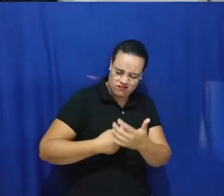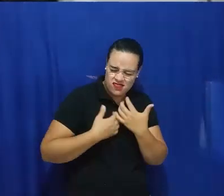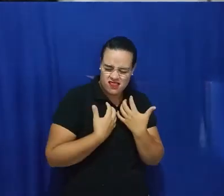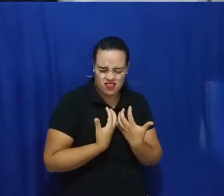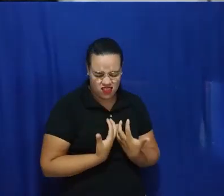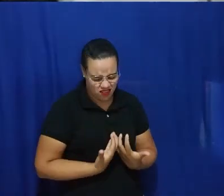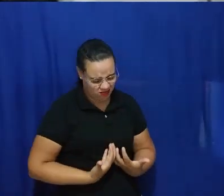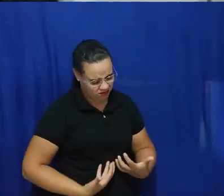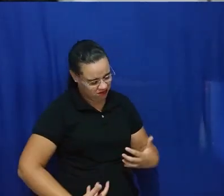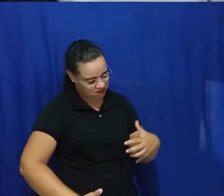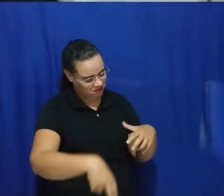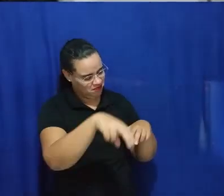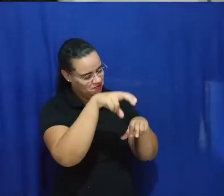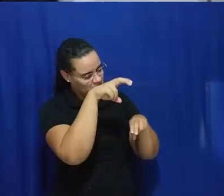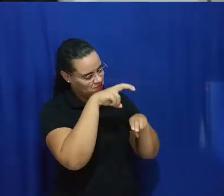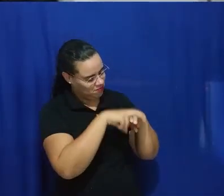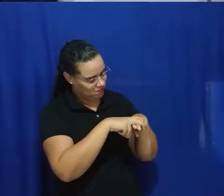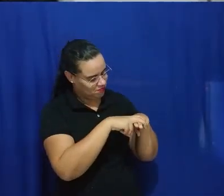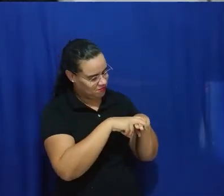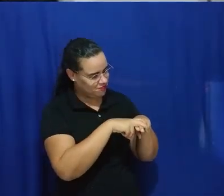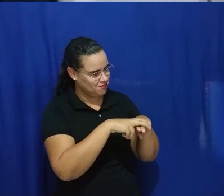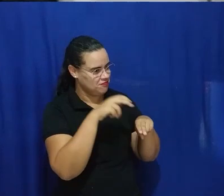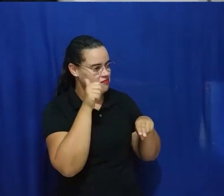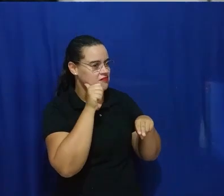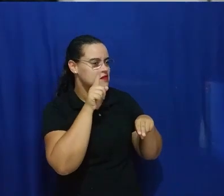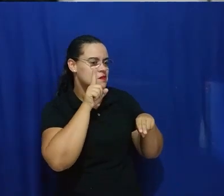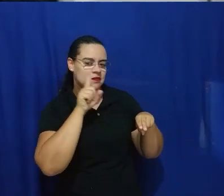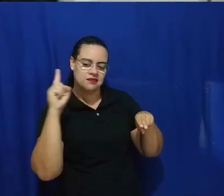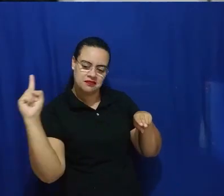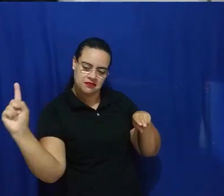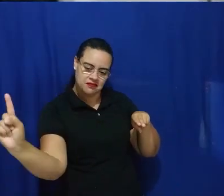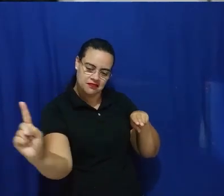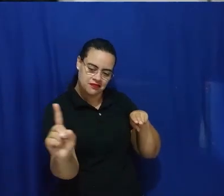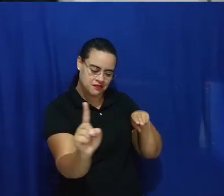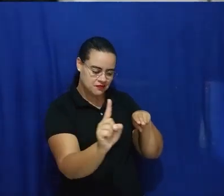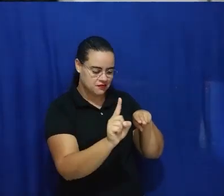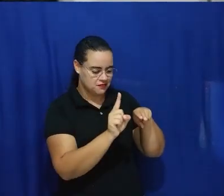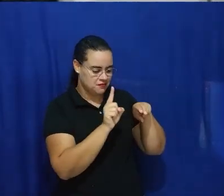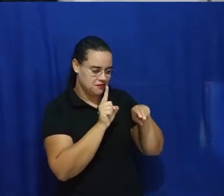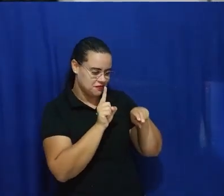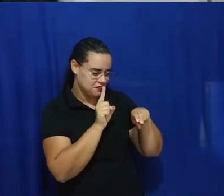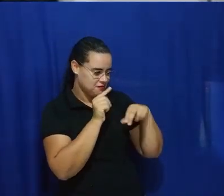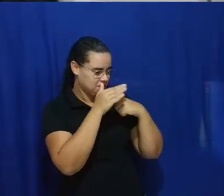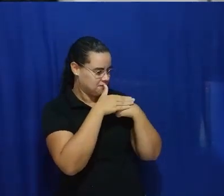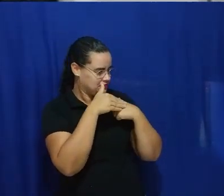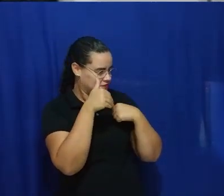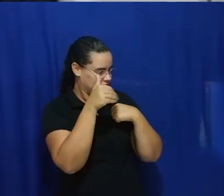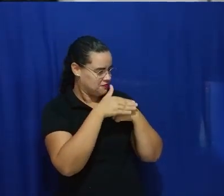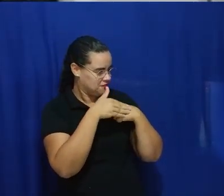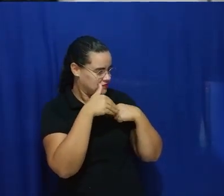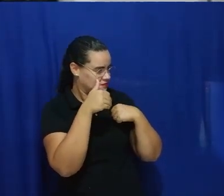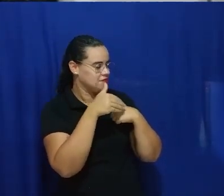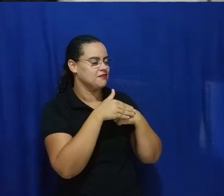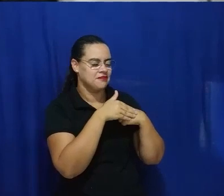da vida obriga João se sentar. É quando a morena se